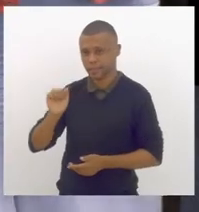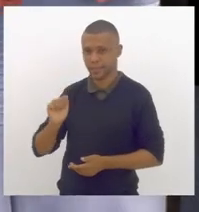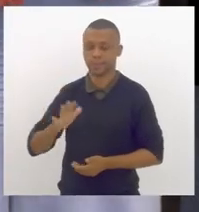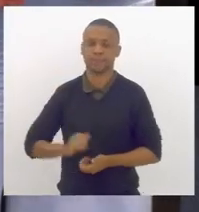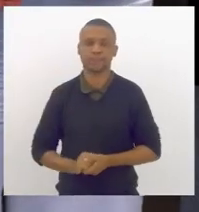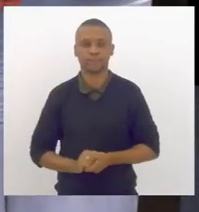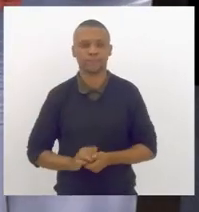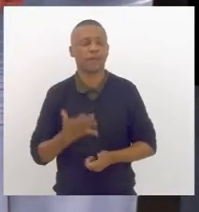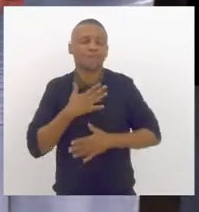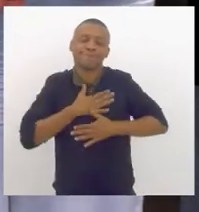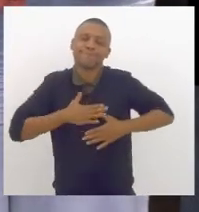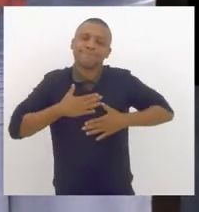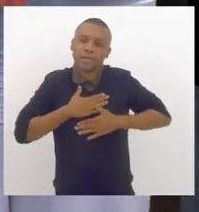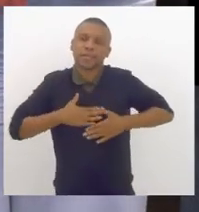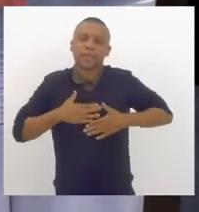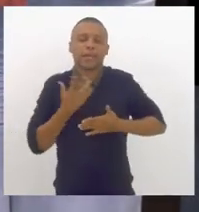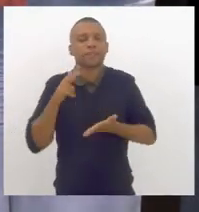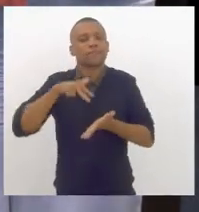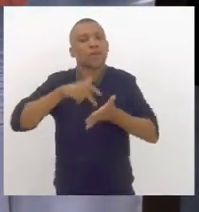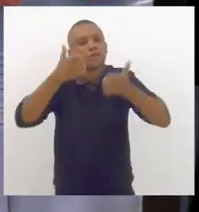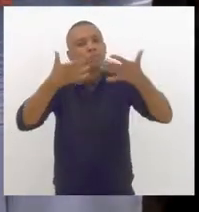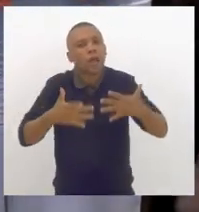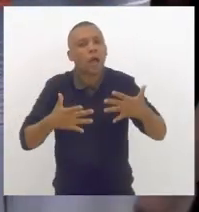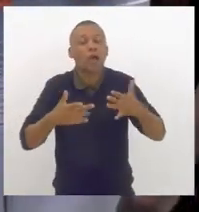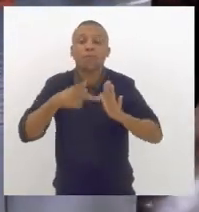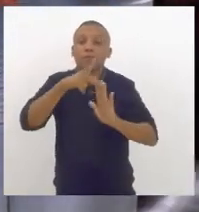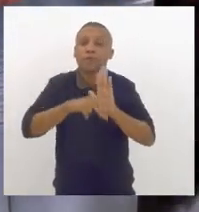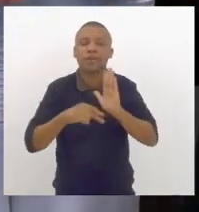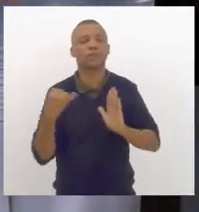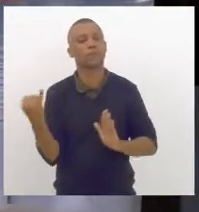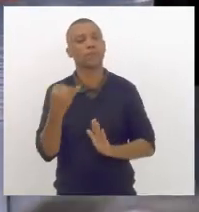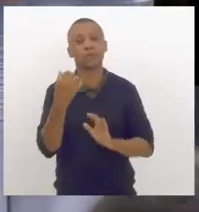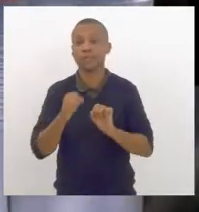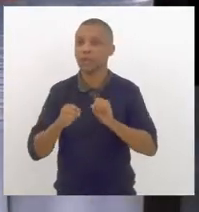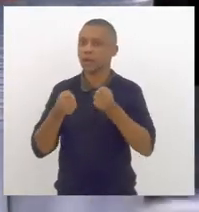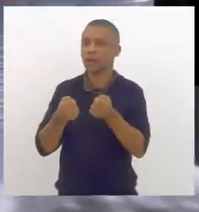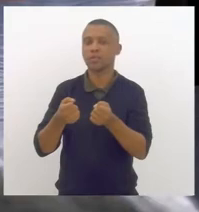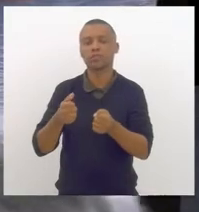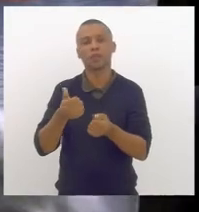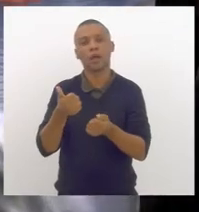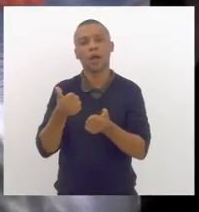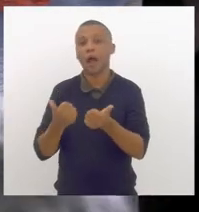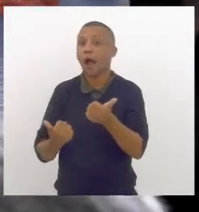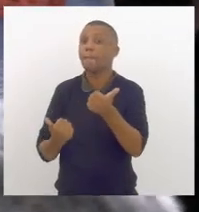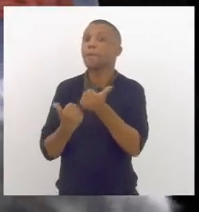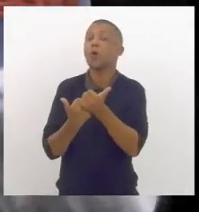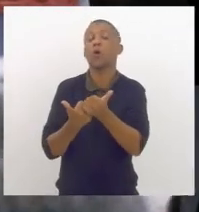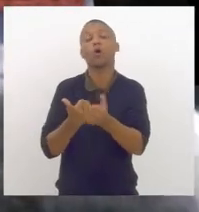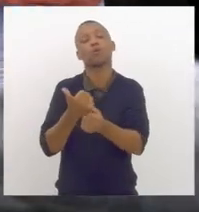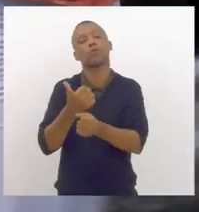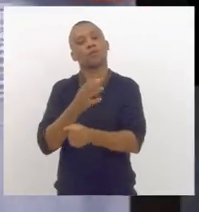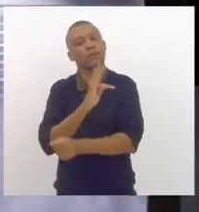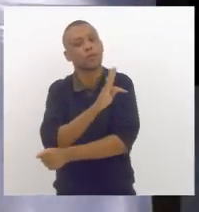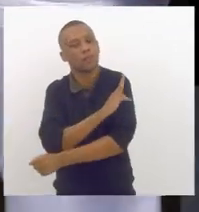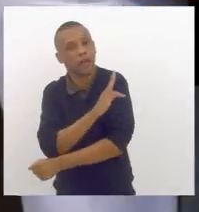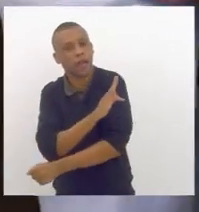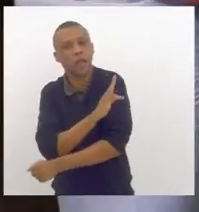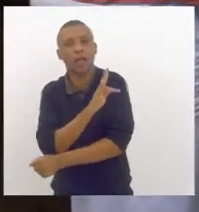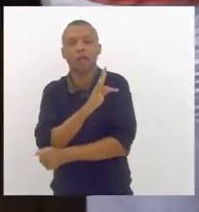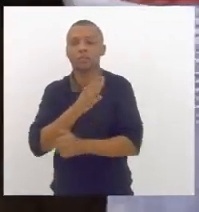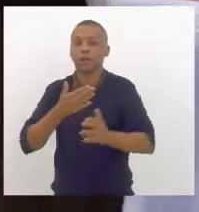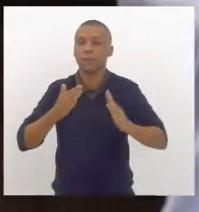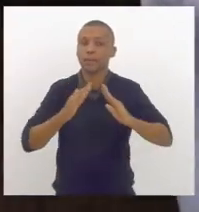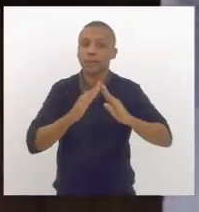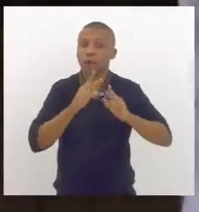da importância de um projeto como esse, que garante assistência técnica à habitação de interesse